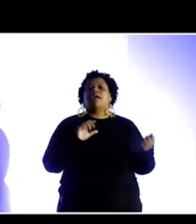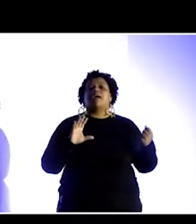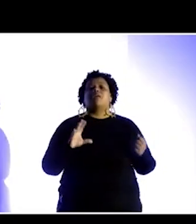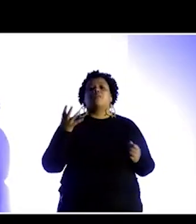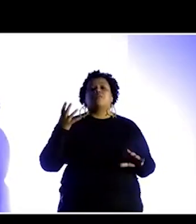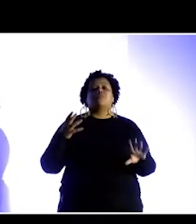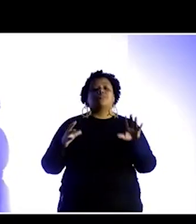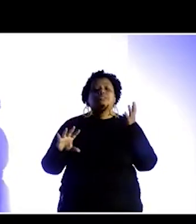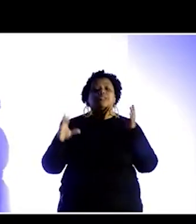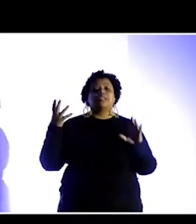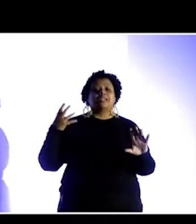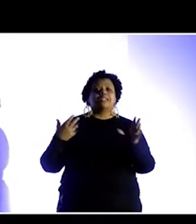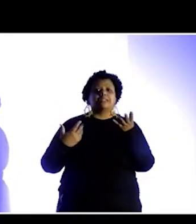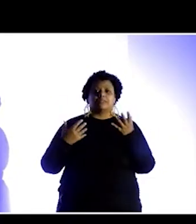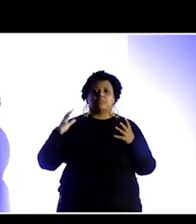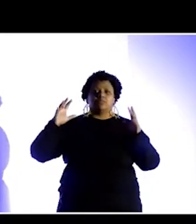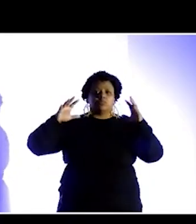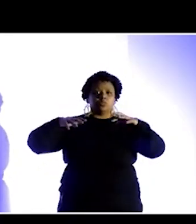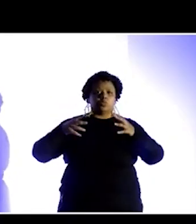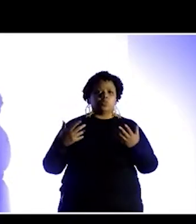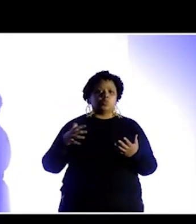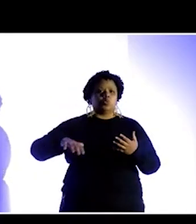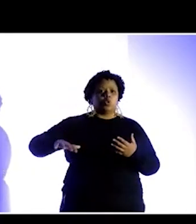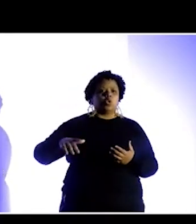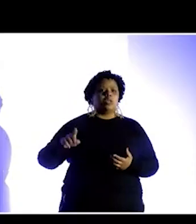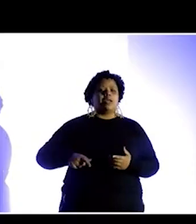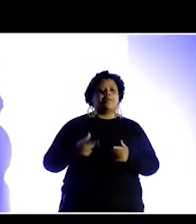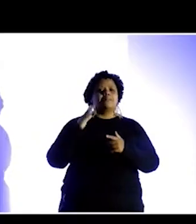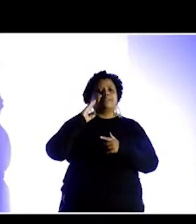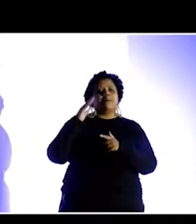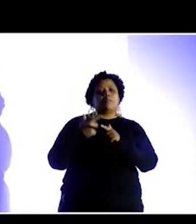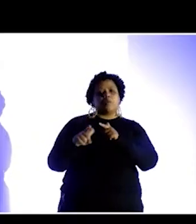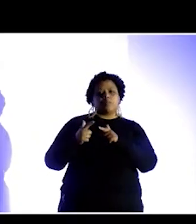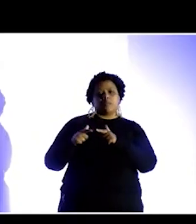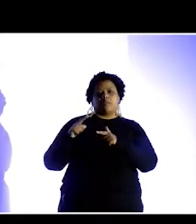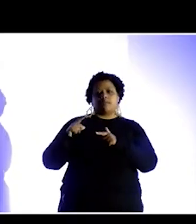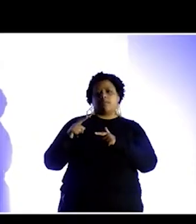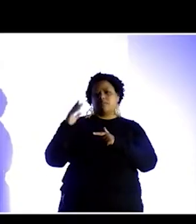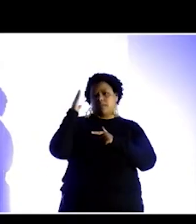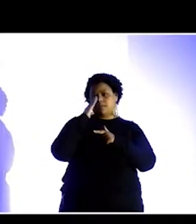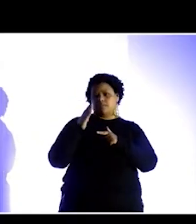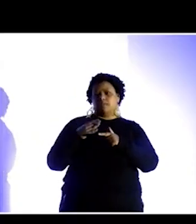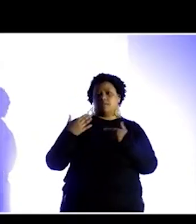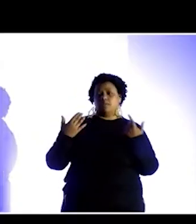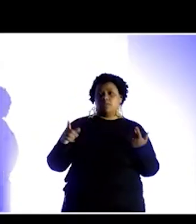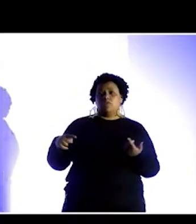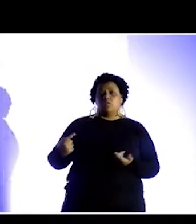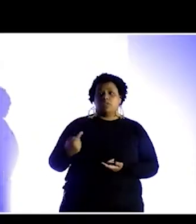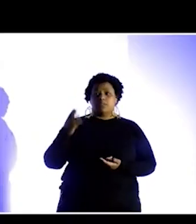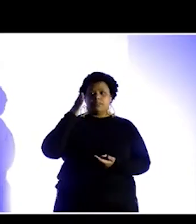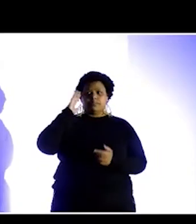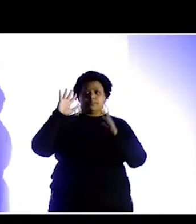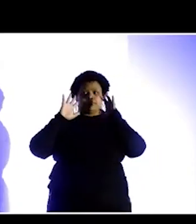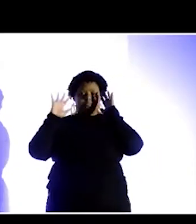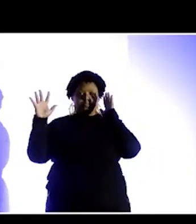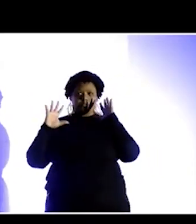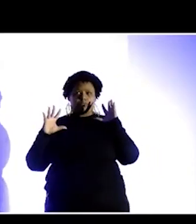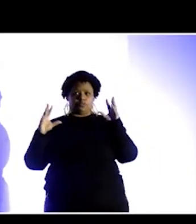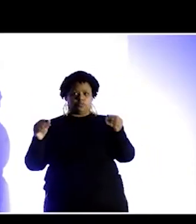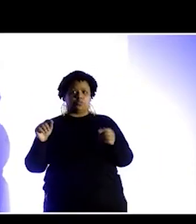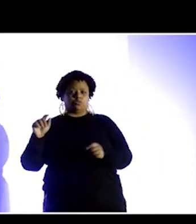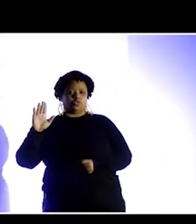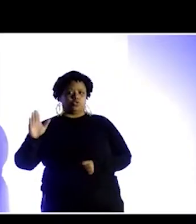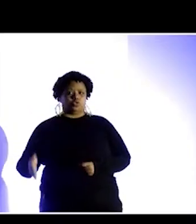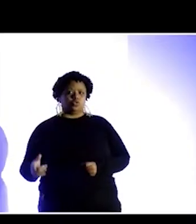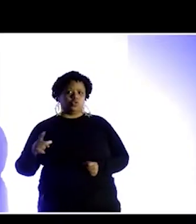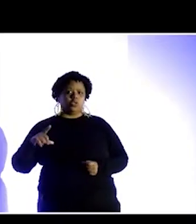as inundações das nossas áreas urbanas, que hoje é o principal problema que a gente tem no Brasil. Então, se a gente imaginar que boa parte da nossa drenagem urbana já